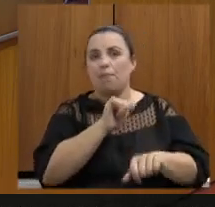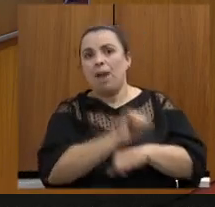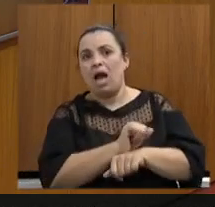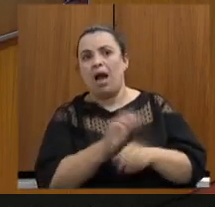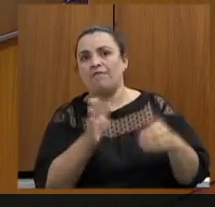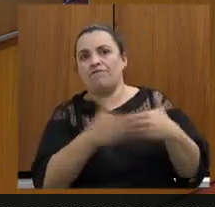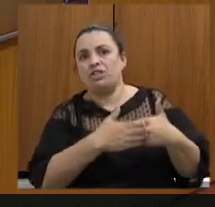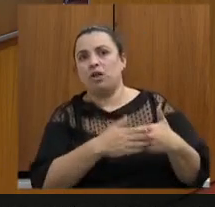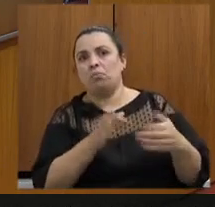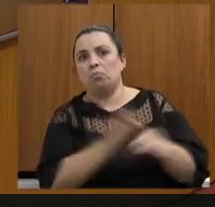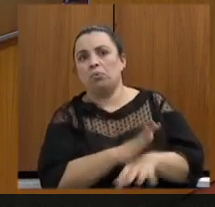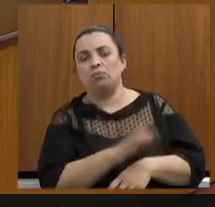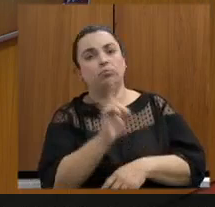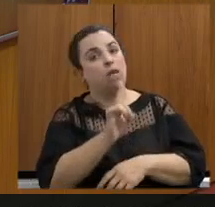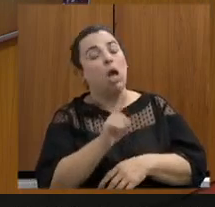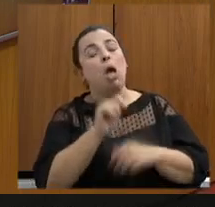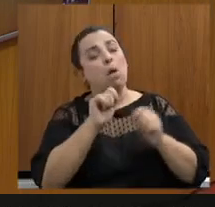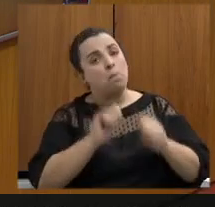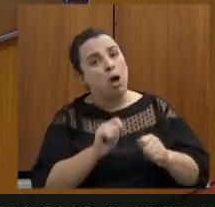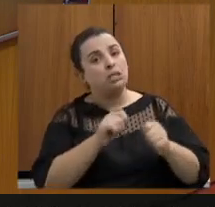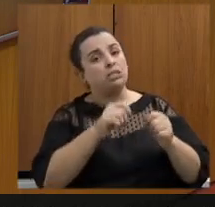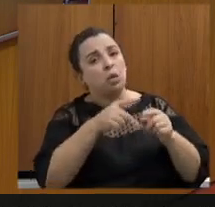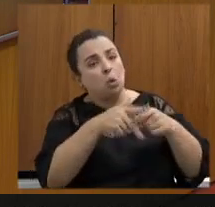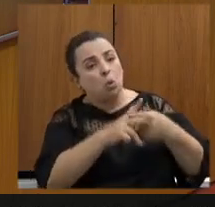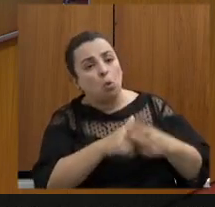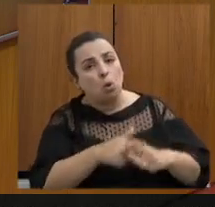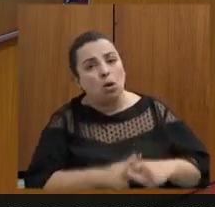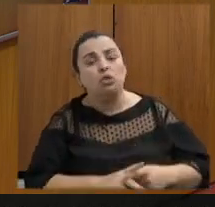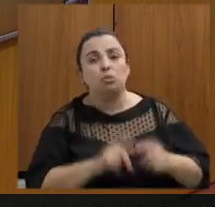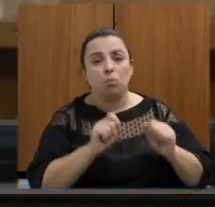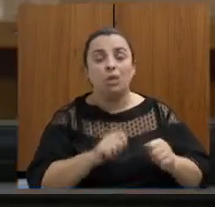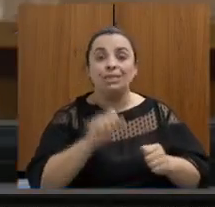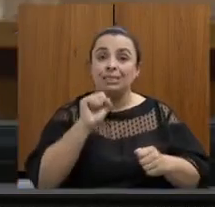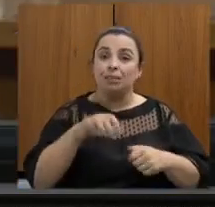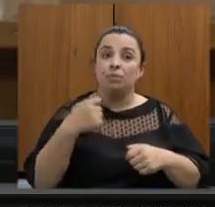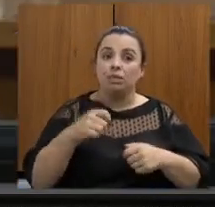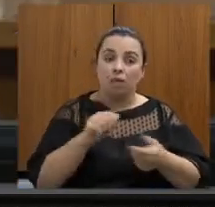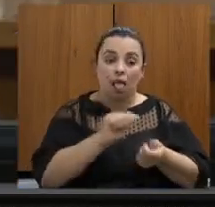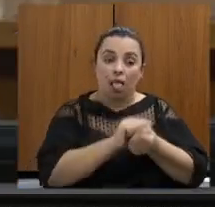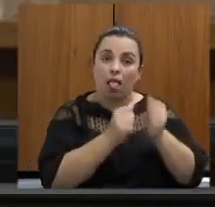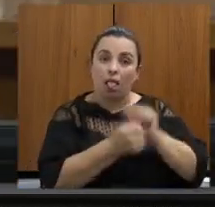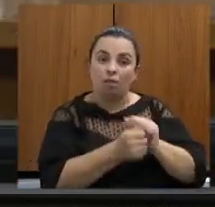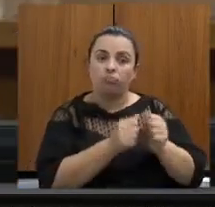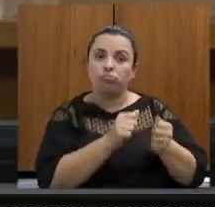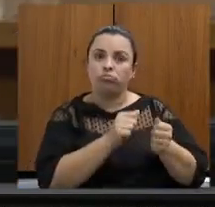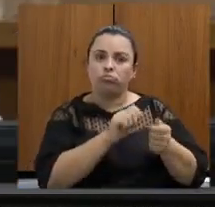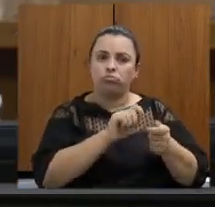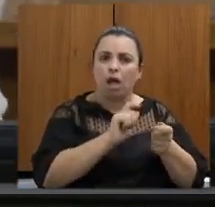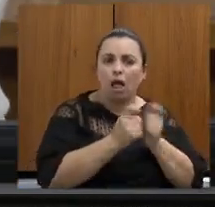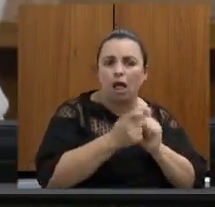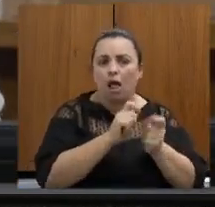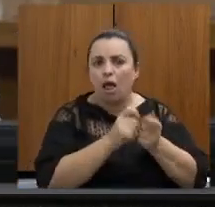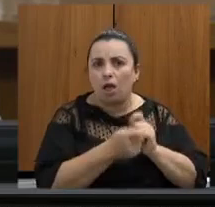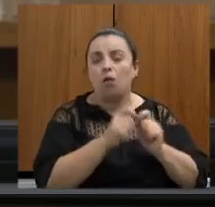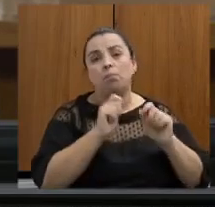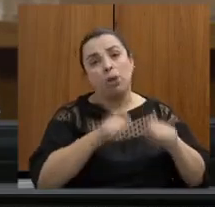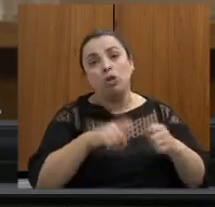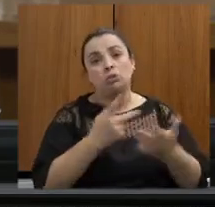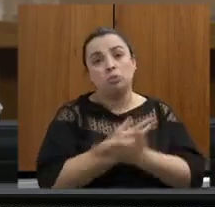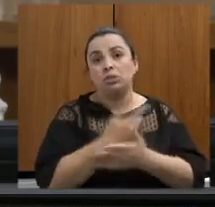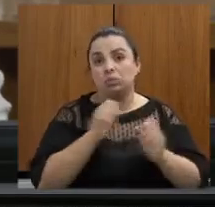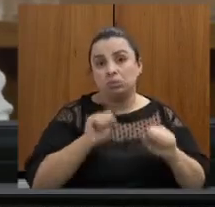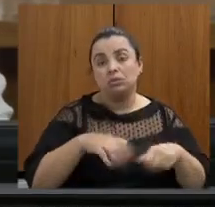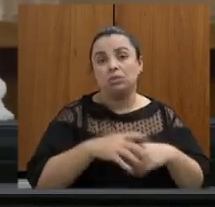plano ele pode ser revisto então novas necessidades de adequação do plano pode acontecer se o governo tem uma melhor a